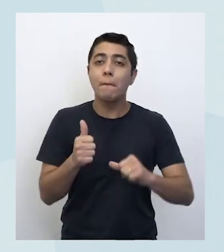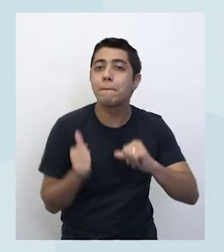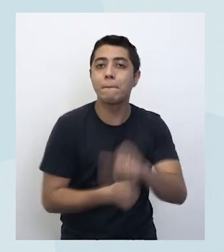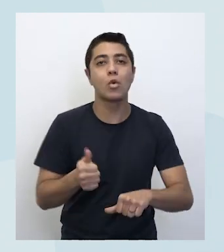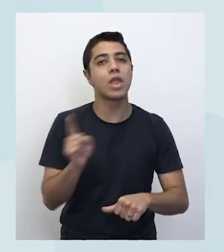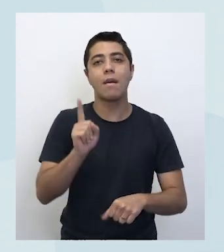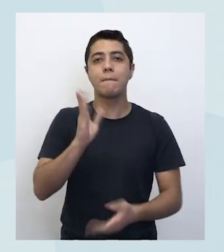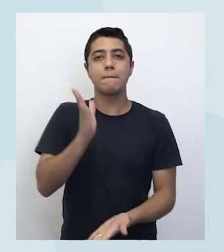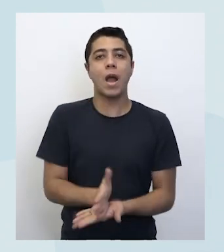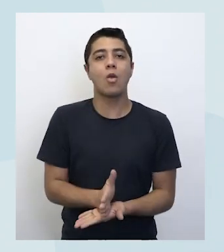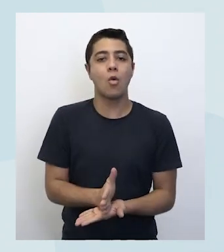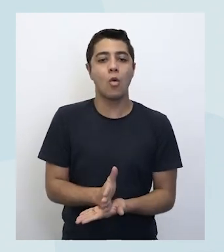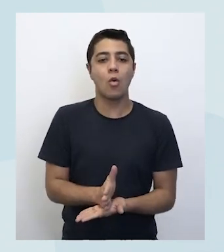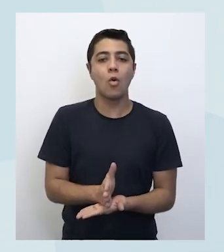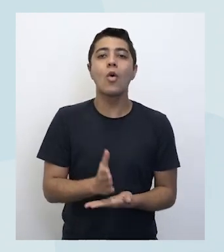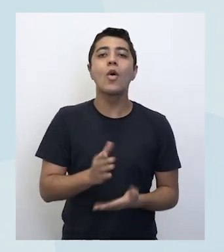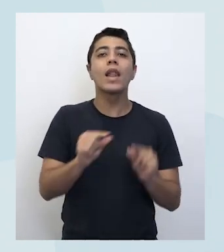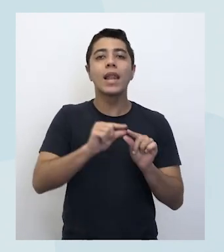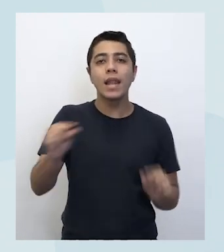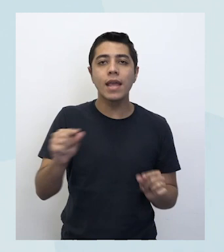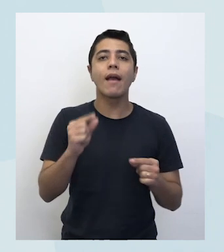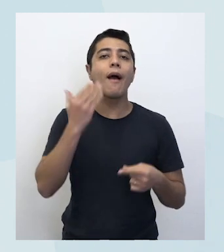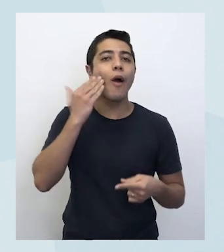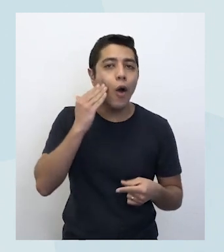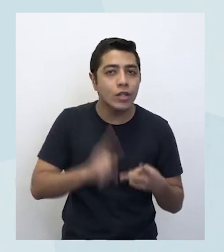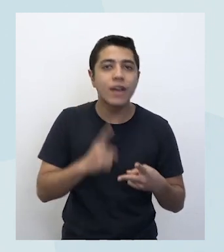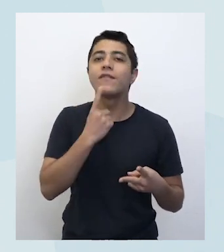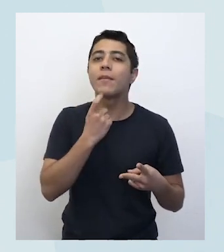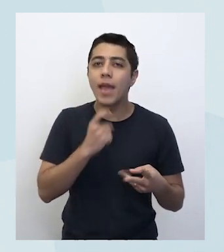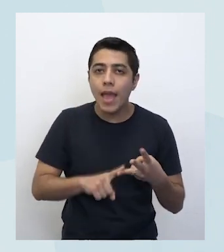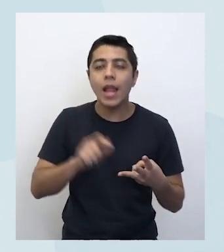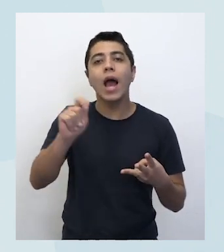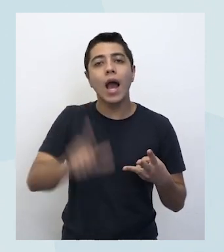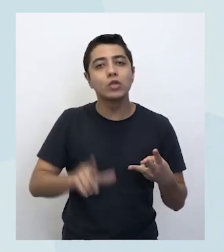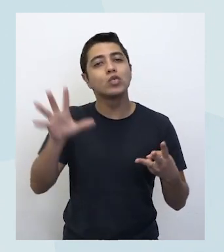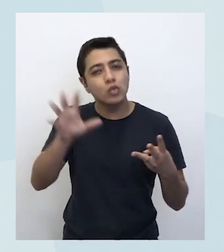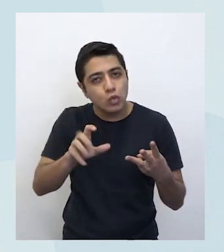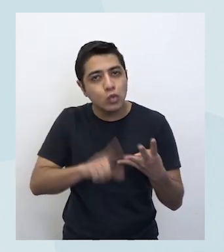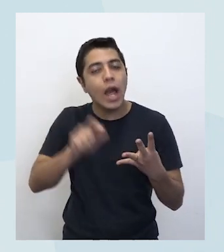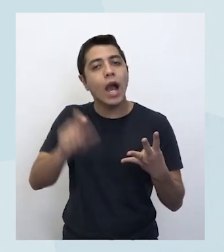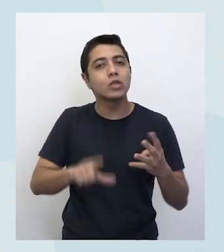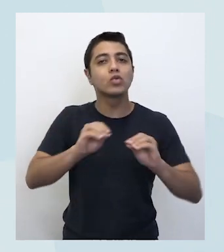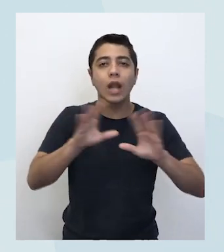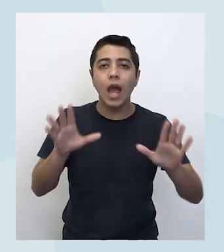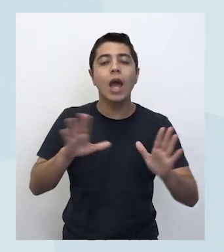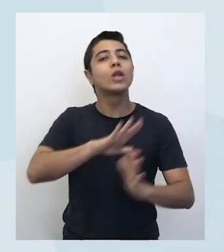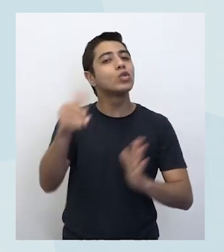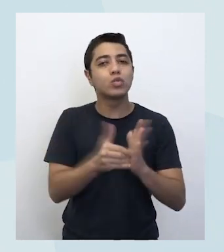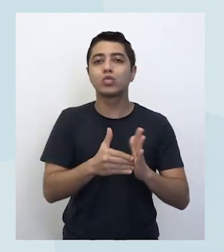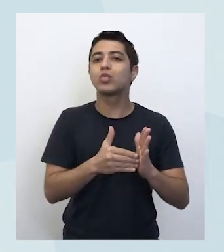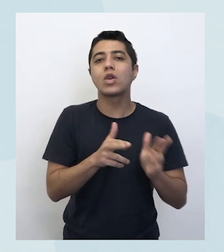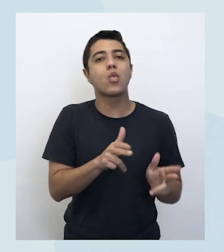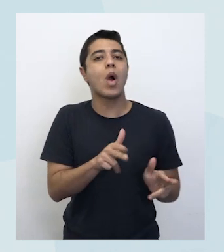azul escura, vermelha e azul clara, ela está paralela ao eixo X. Por ela estar paralela, isso quer dizer o